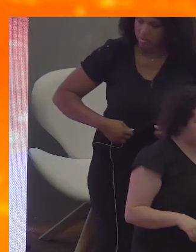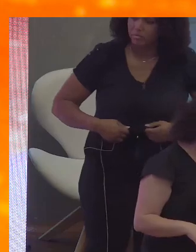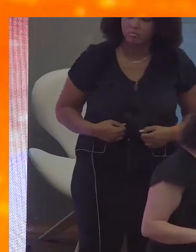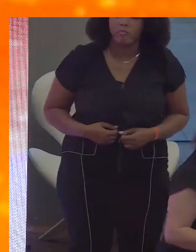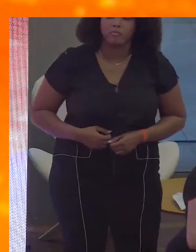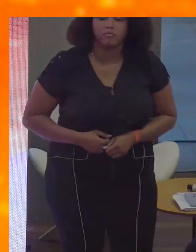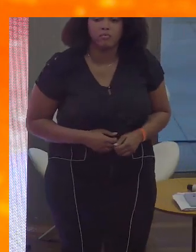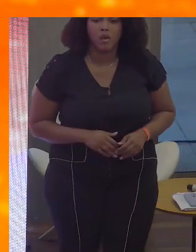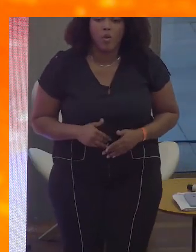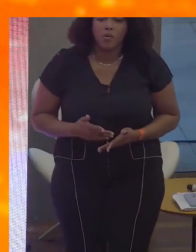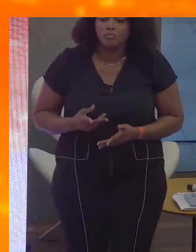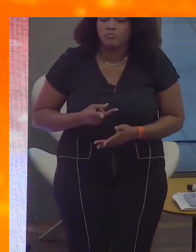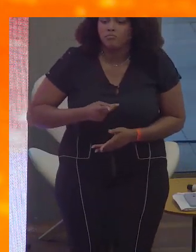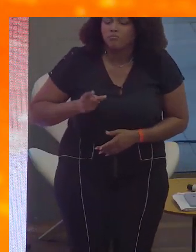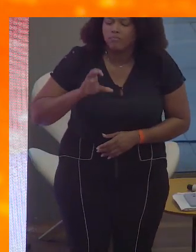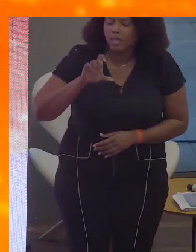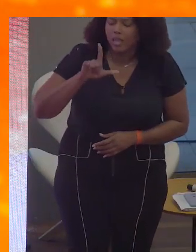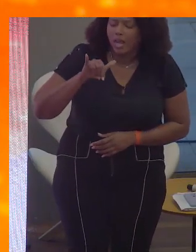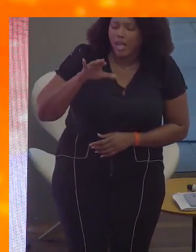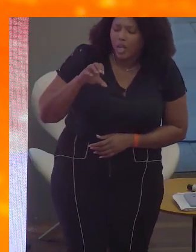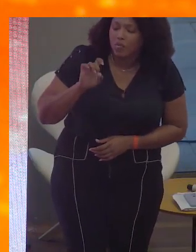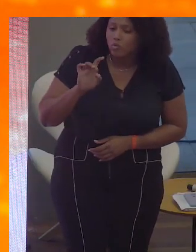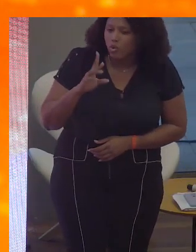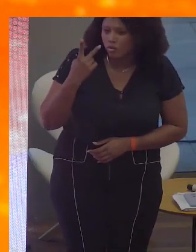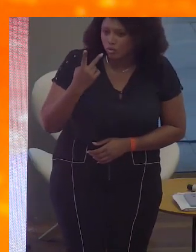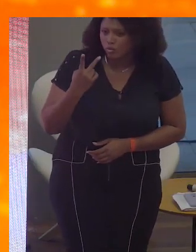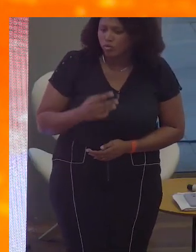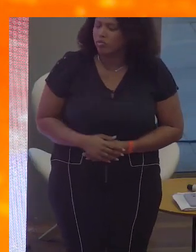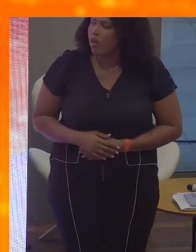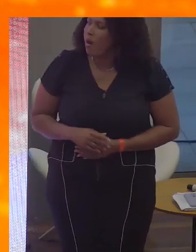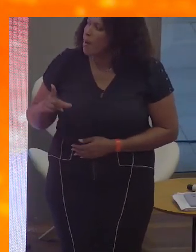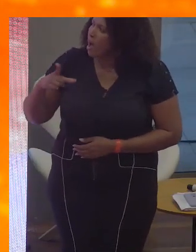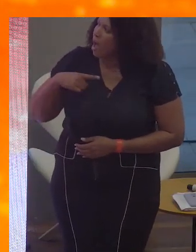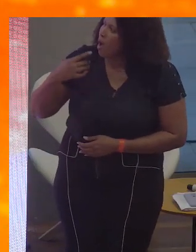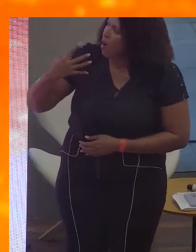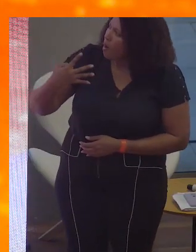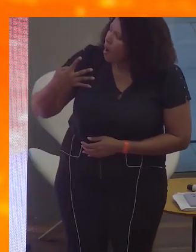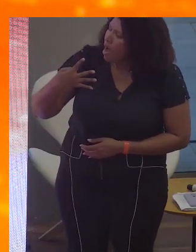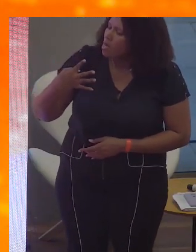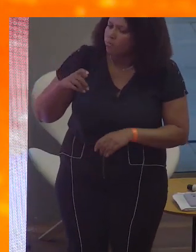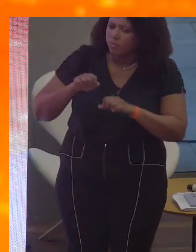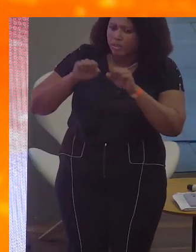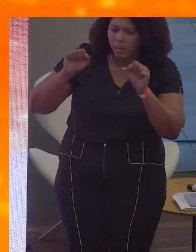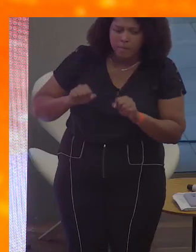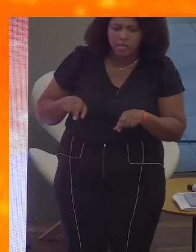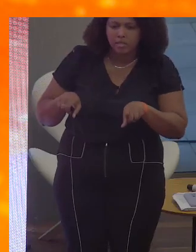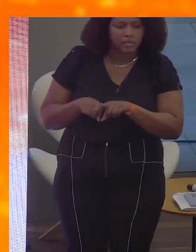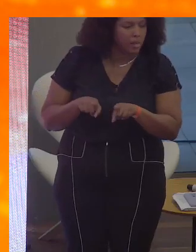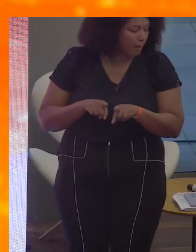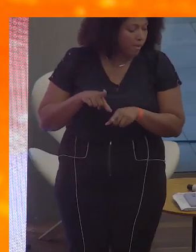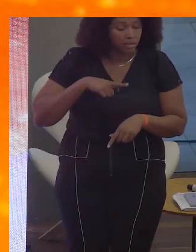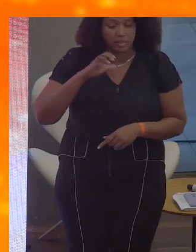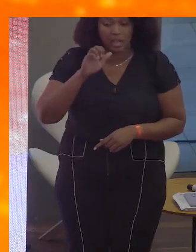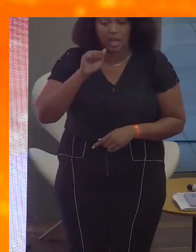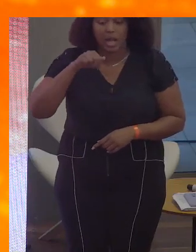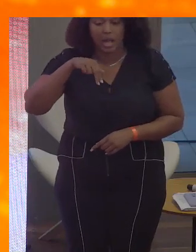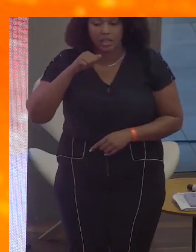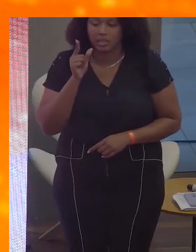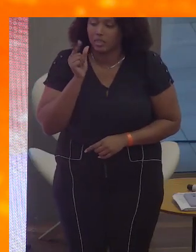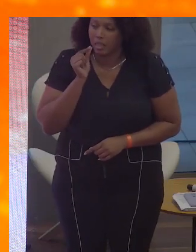Como ensaio clínico, apenas 2. 4 revisões sistemáticas e nenhuma delas com meta-análise.